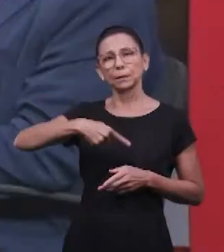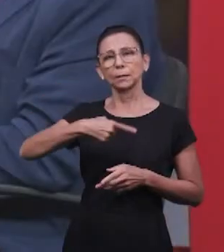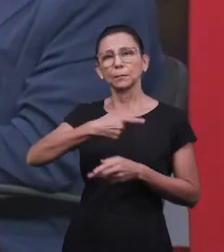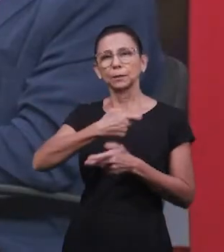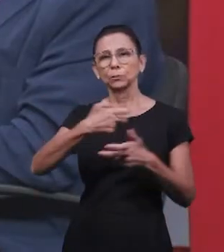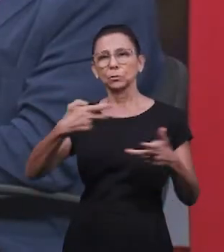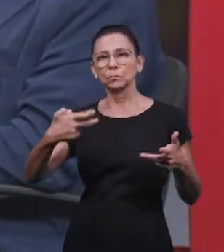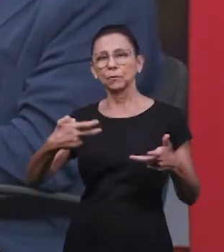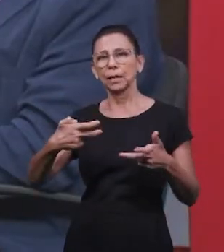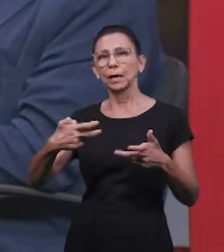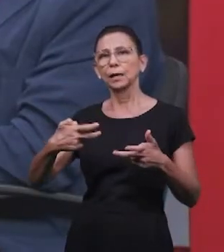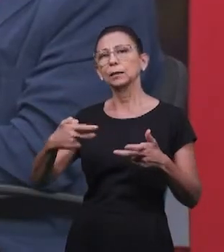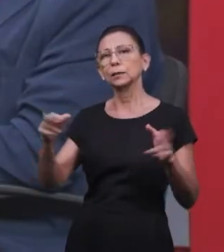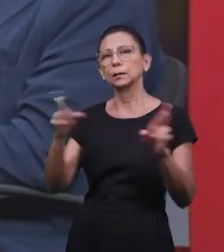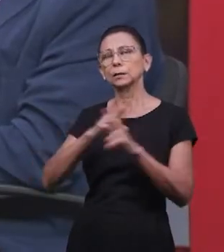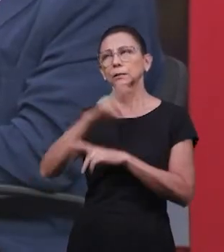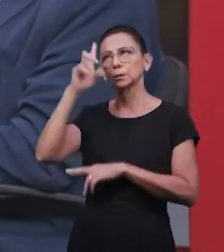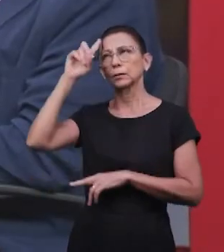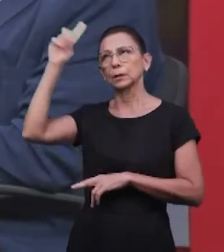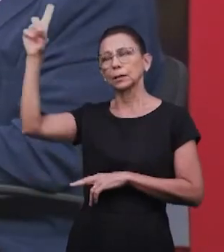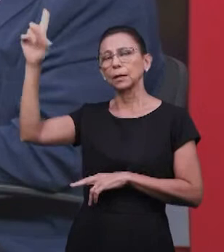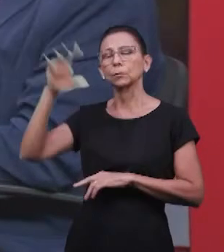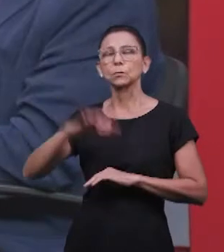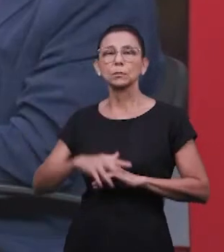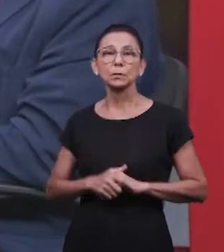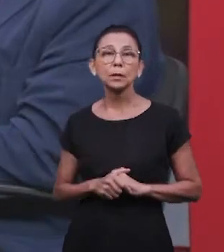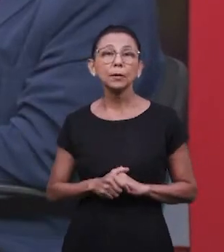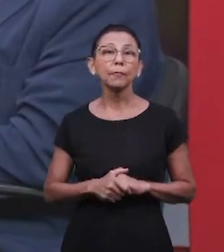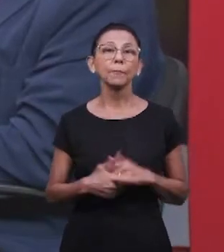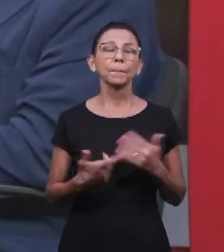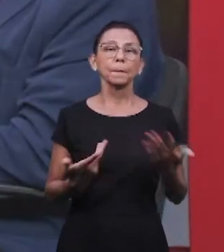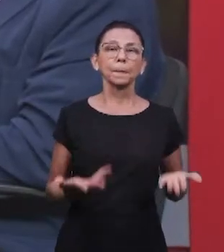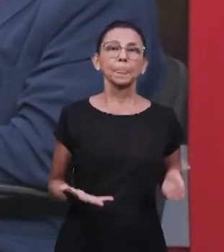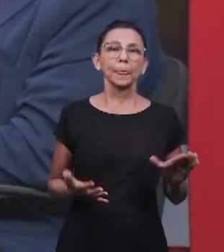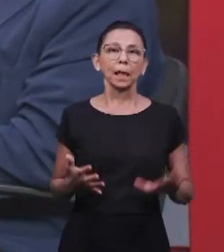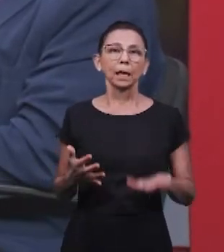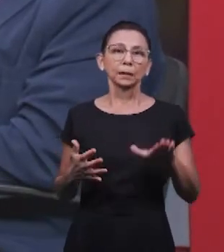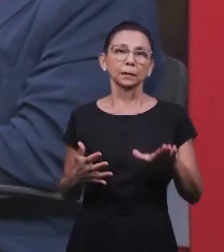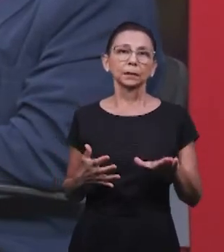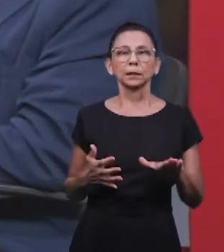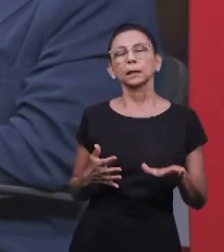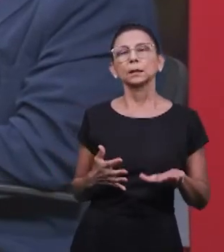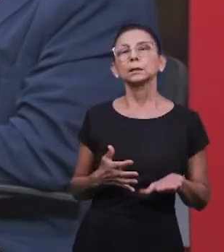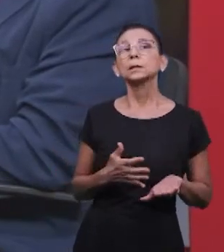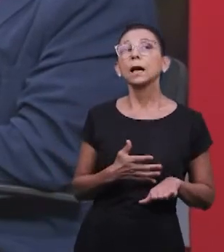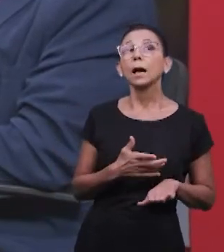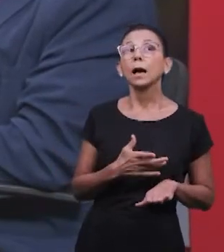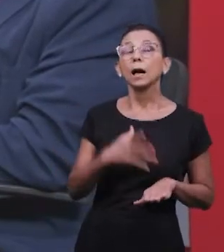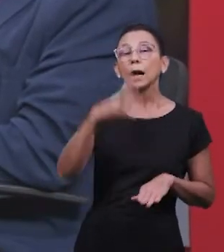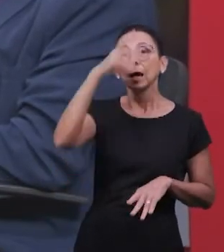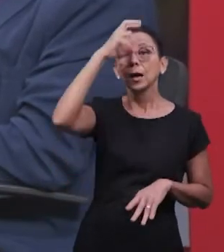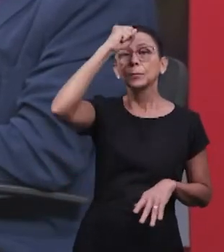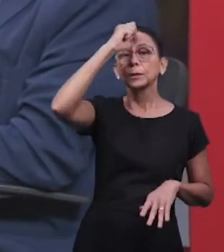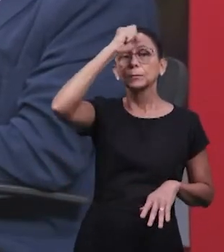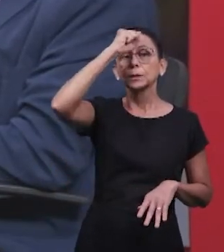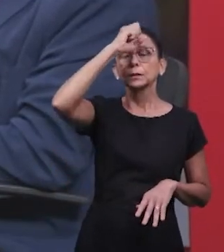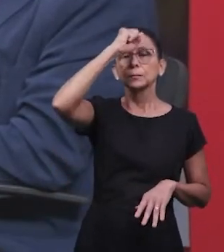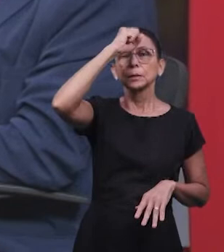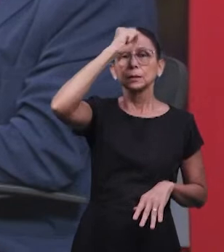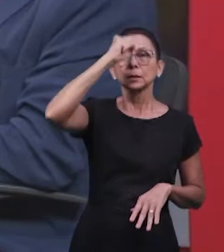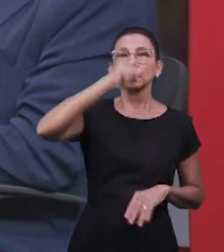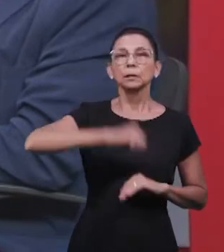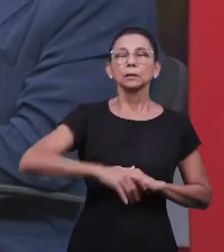relação com o outro homem. Então, na medida que a criança vai aprendendo isso, ela vai estabelecendo parâmetros para a sua vida,